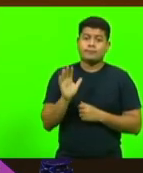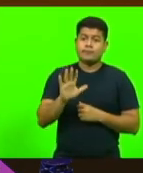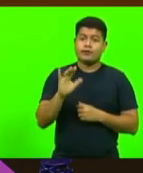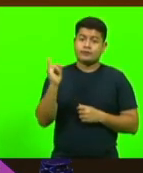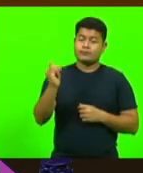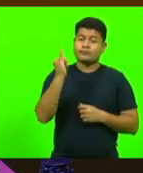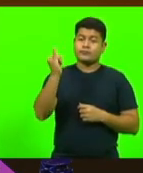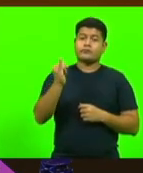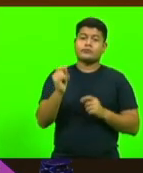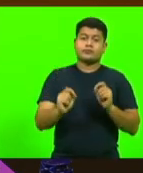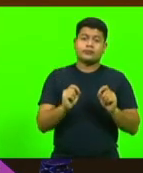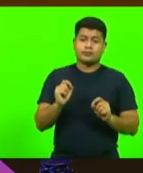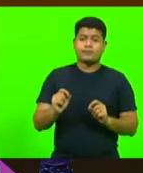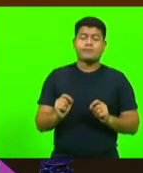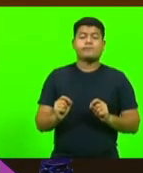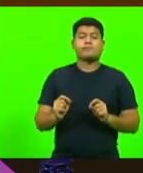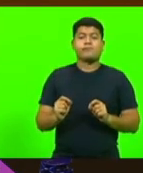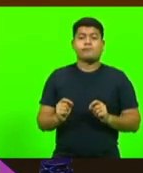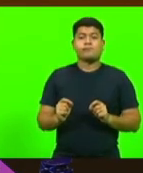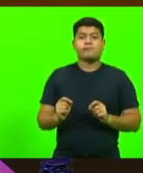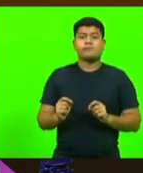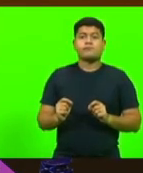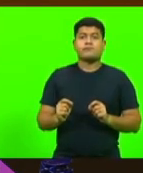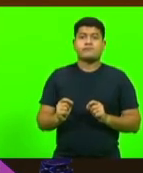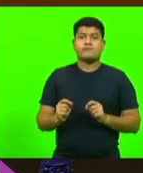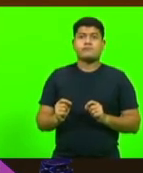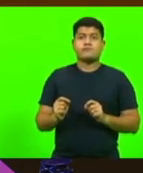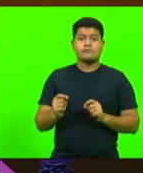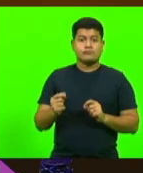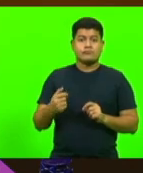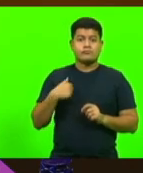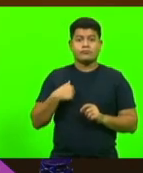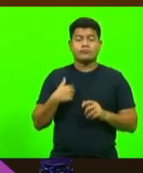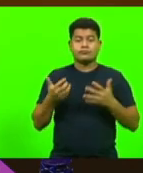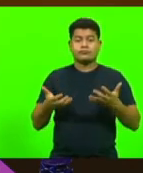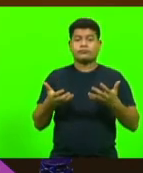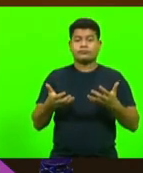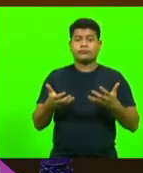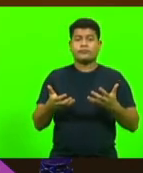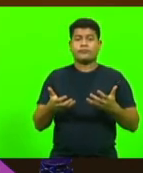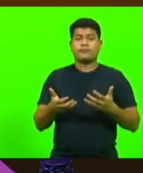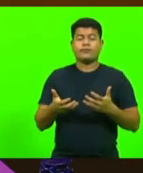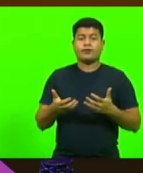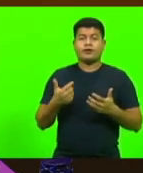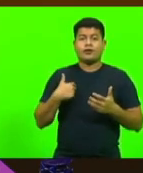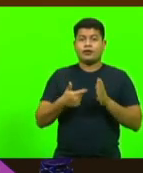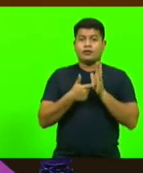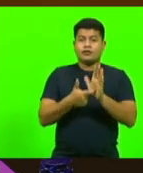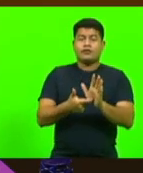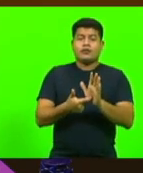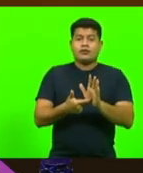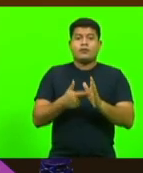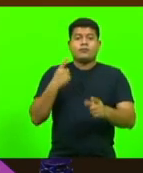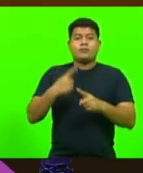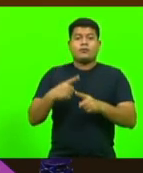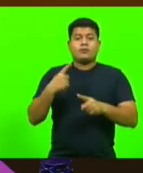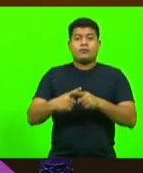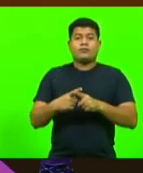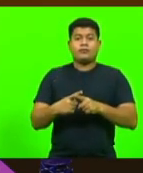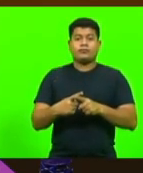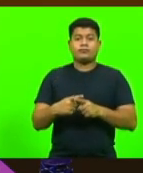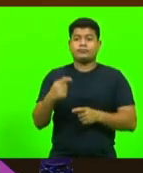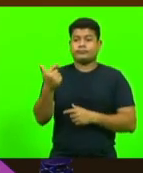importante a gente é a gente fez questão de eu fiz questão de trazer esse tipo de apresentação porque não tem